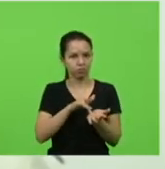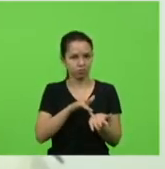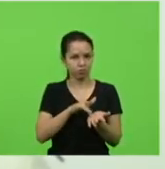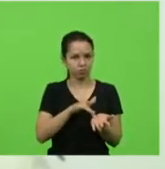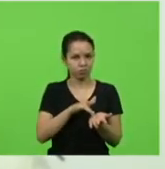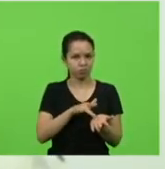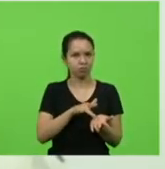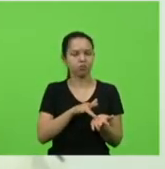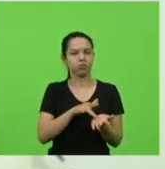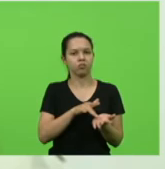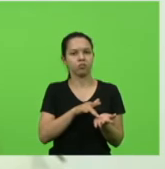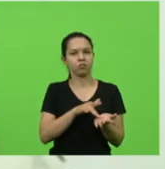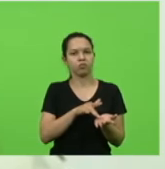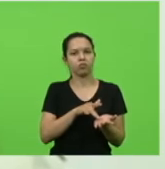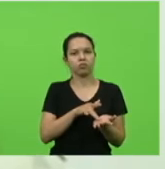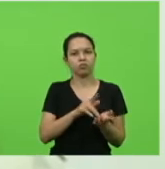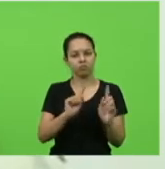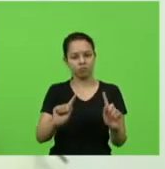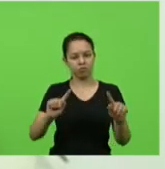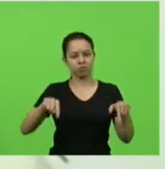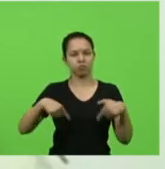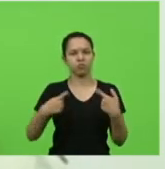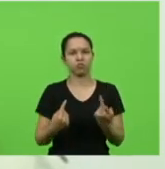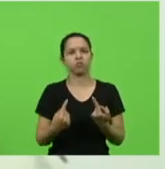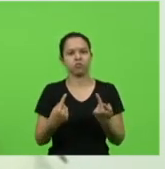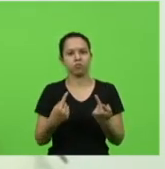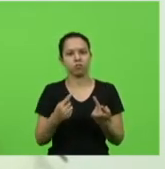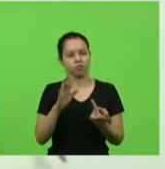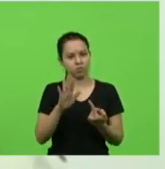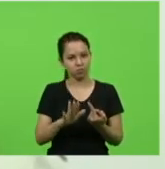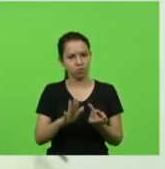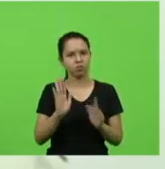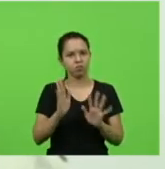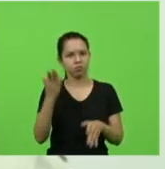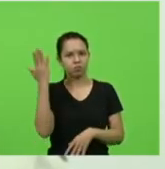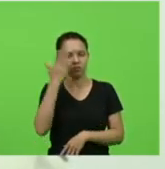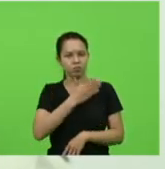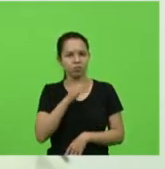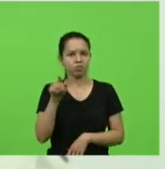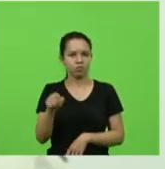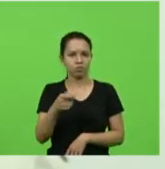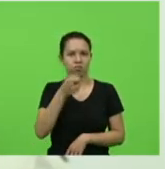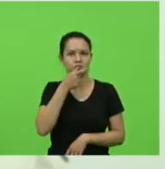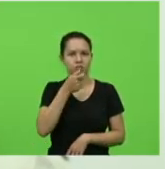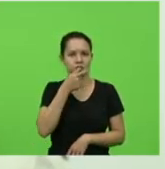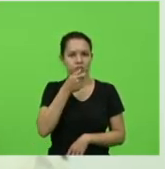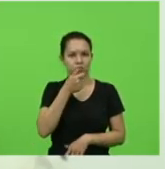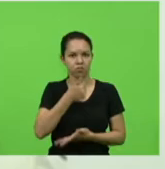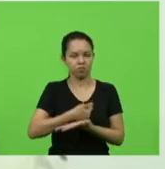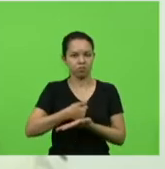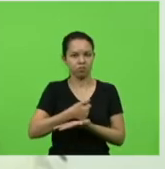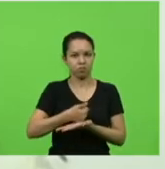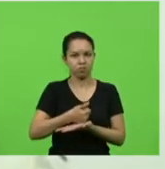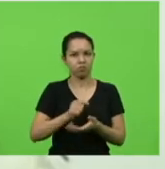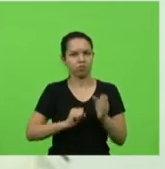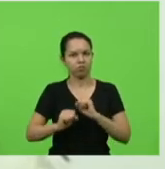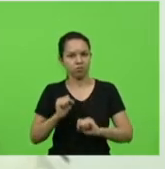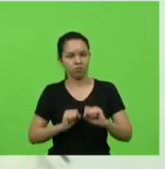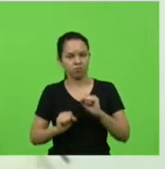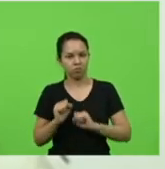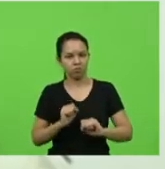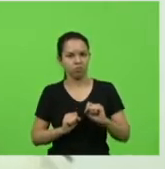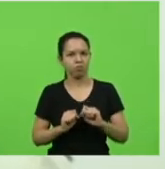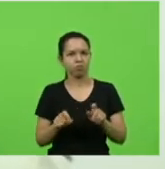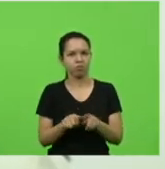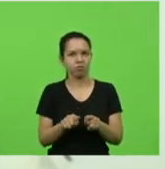funcionária. No entanto, foi constatado que a mulher usa medicamentos para ansiedade e também já havia